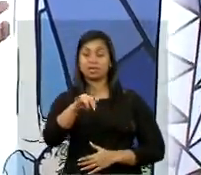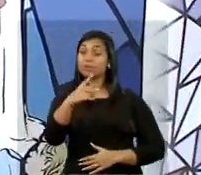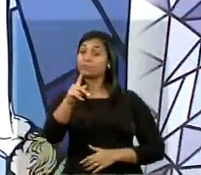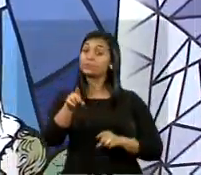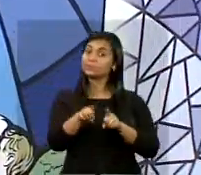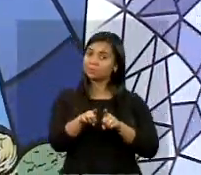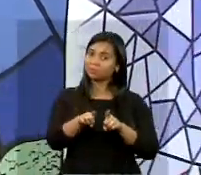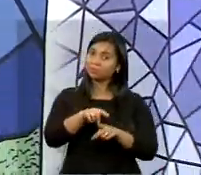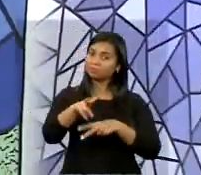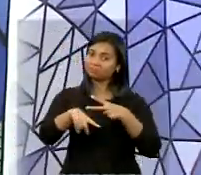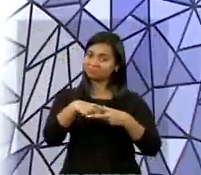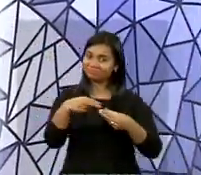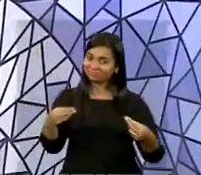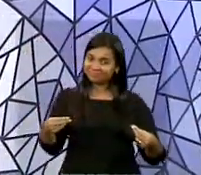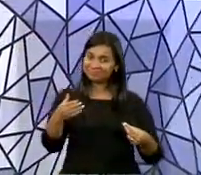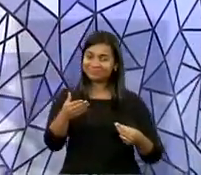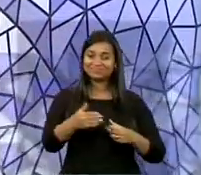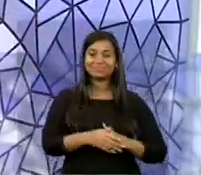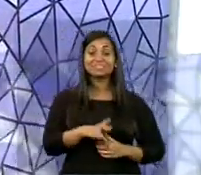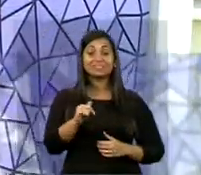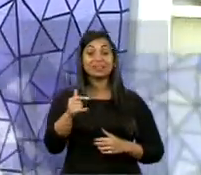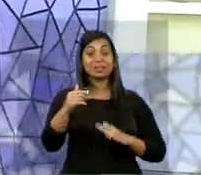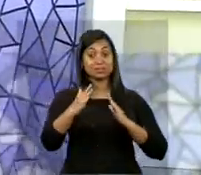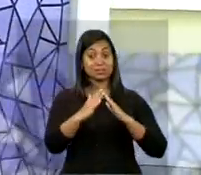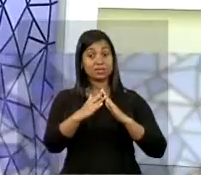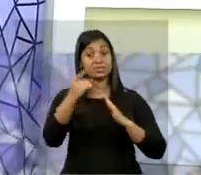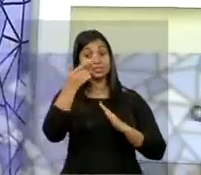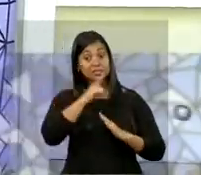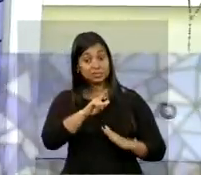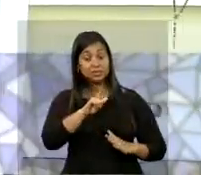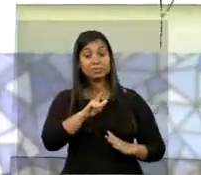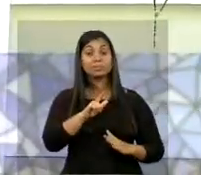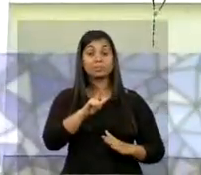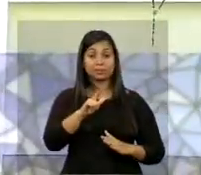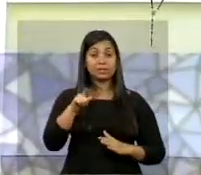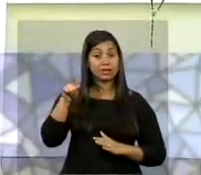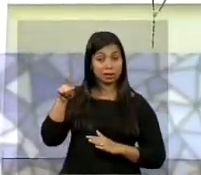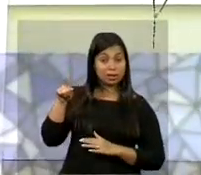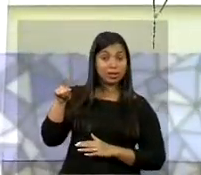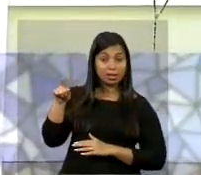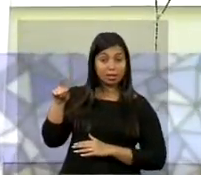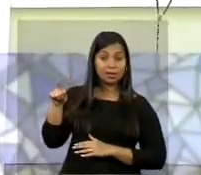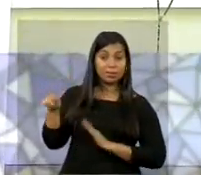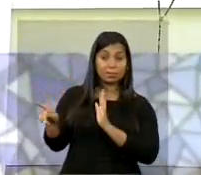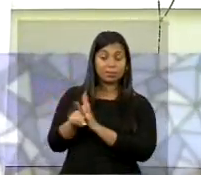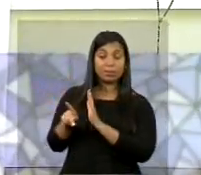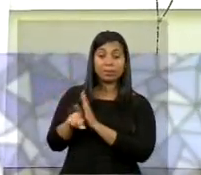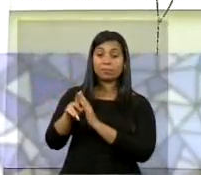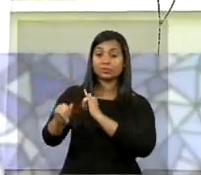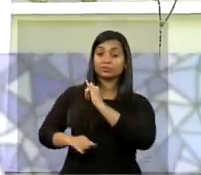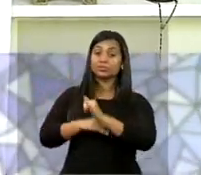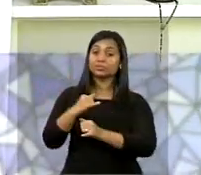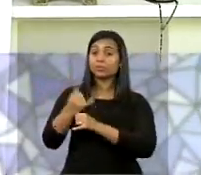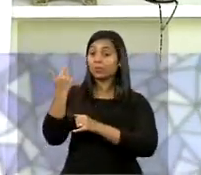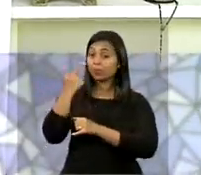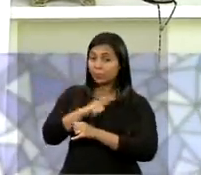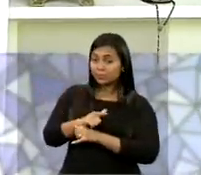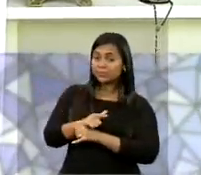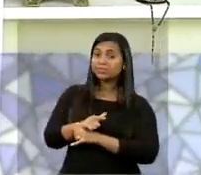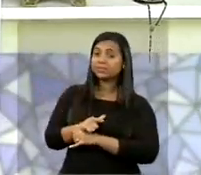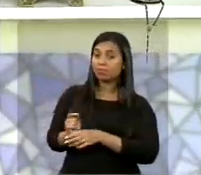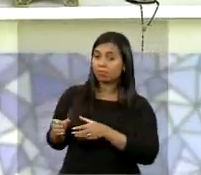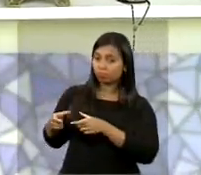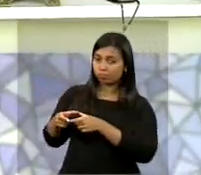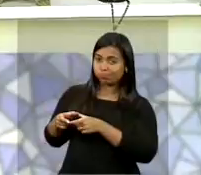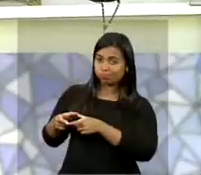também um presente, Maria. Você vai receber na sua casa o kit de conversão do sinal analógico para o sinal digital. Você ganhou de